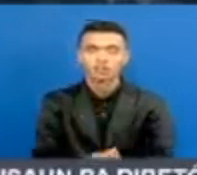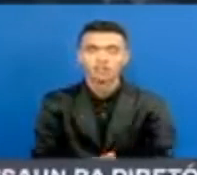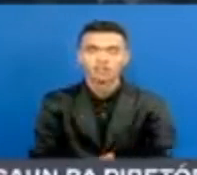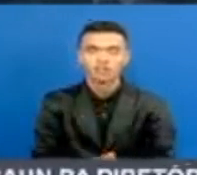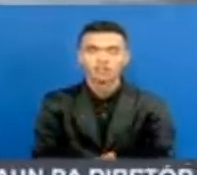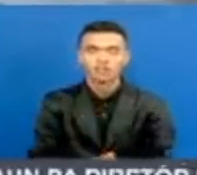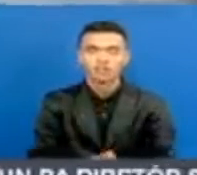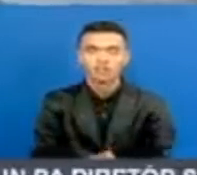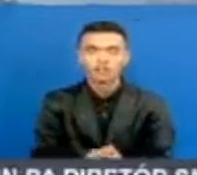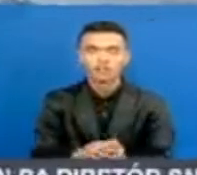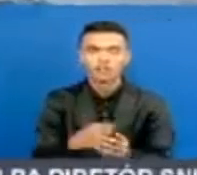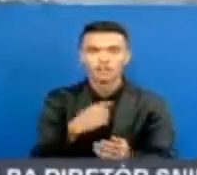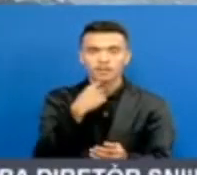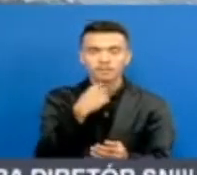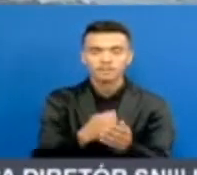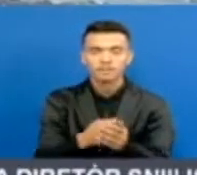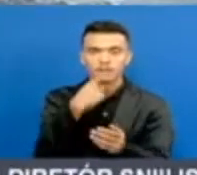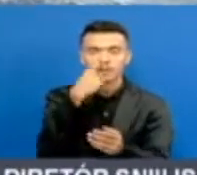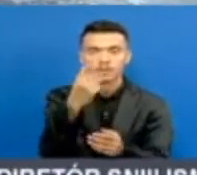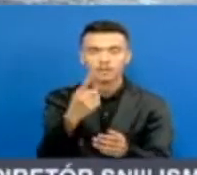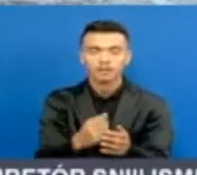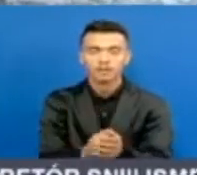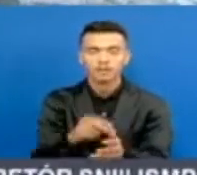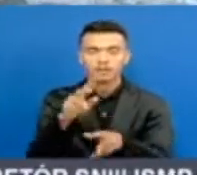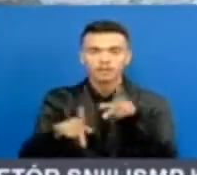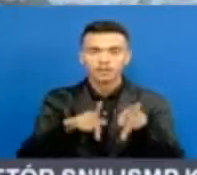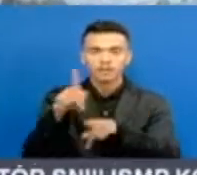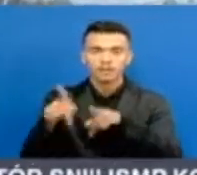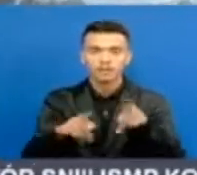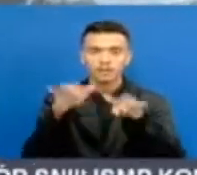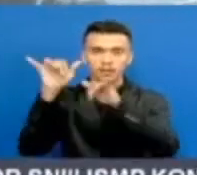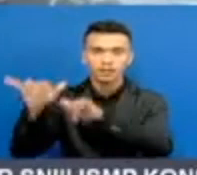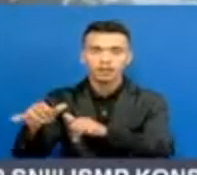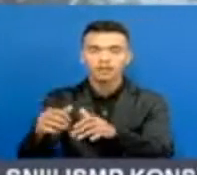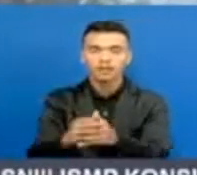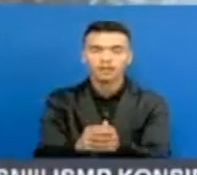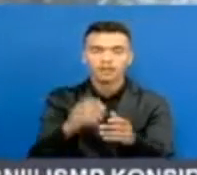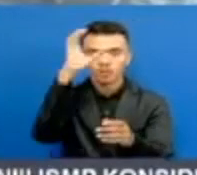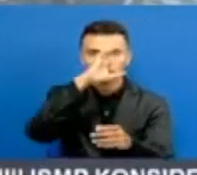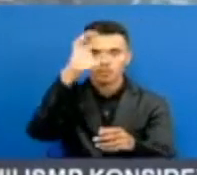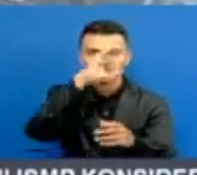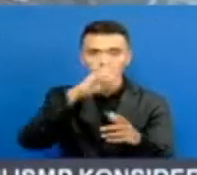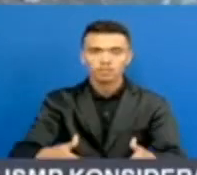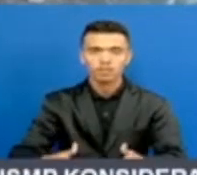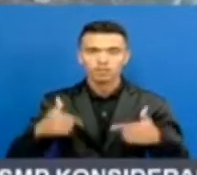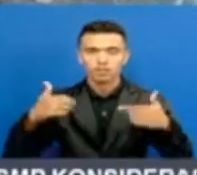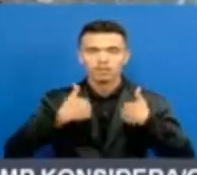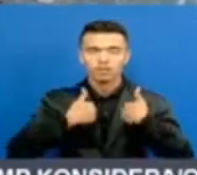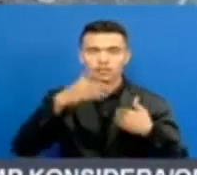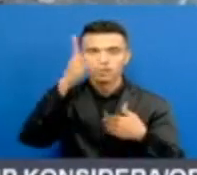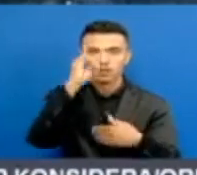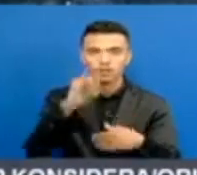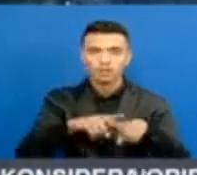eletricidade. Bernardino de Cristo Ferreira explica, cidadão Hiracne Heladuni e a quarantina rodi buca moris e adili, mas be